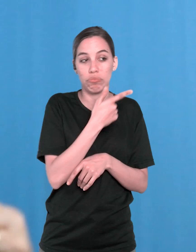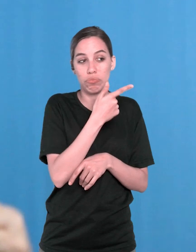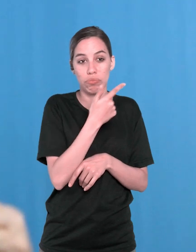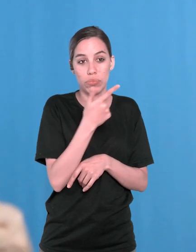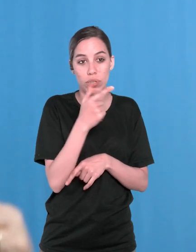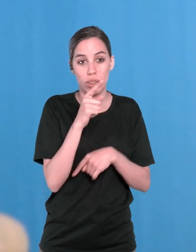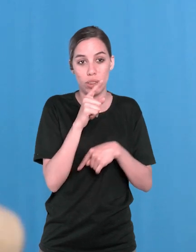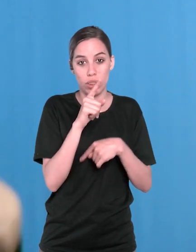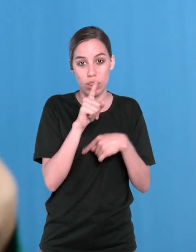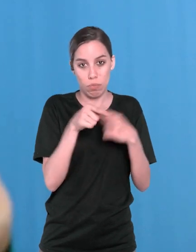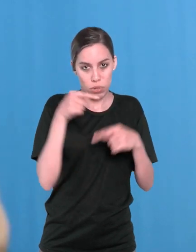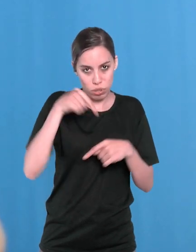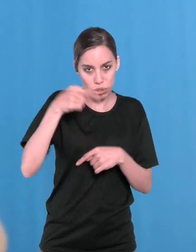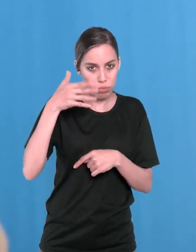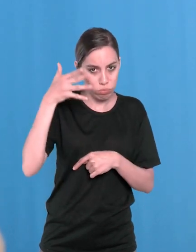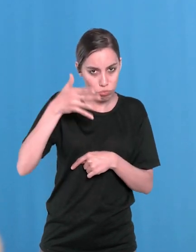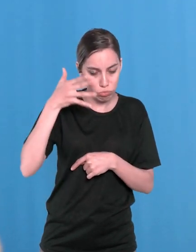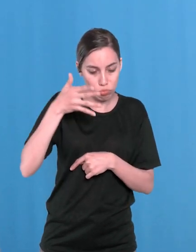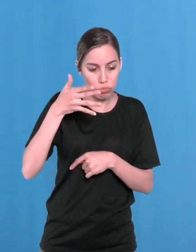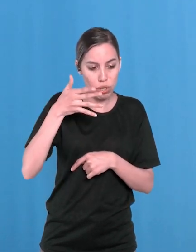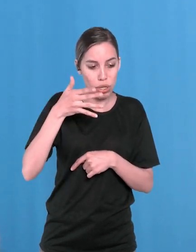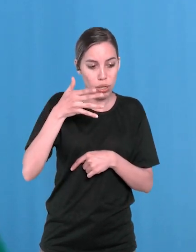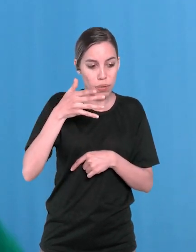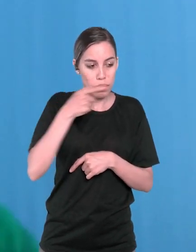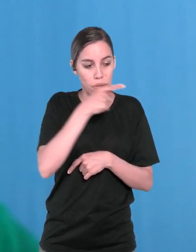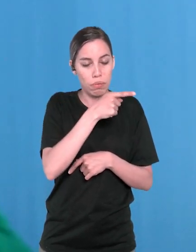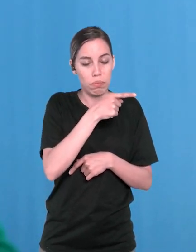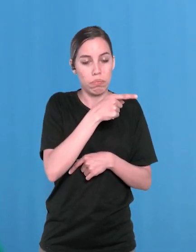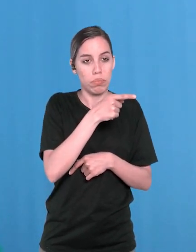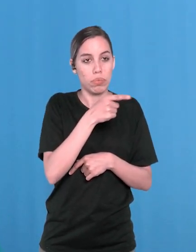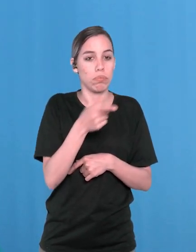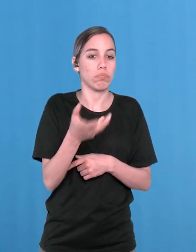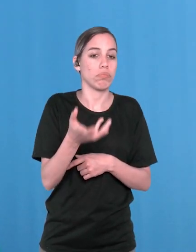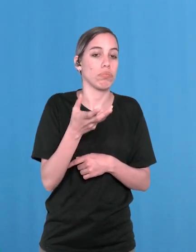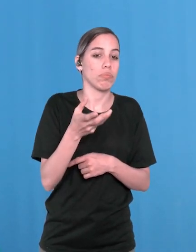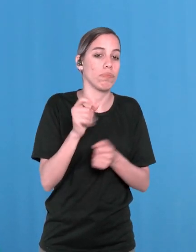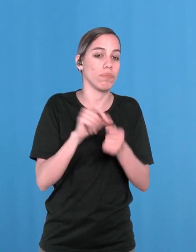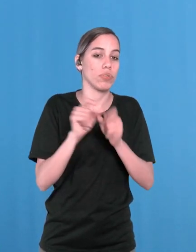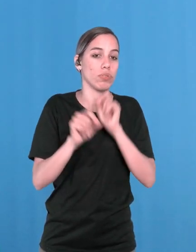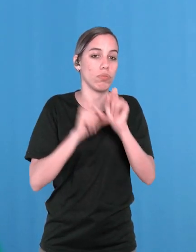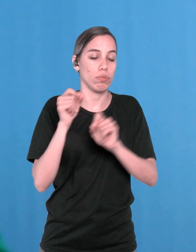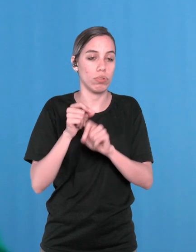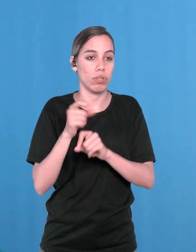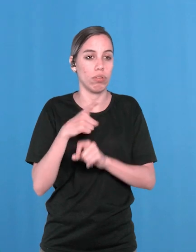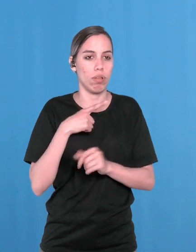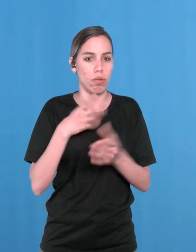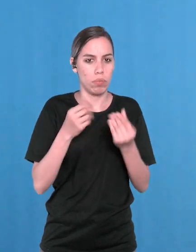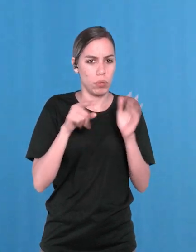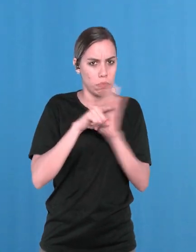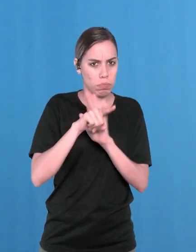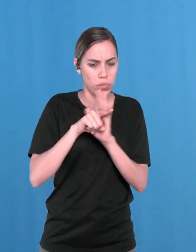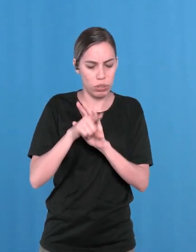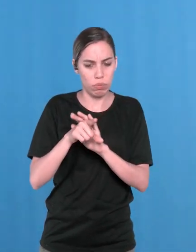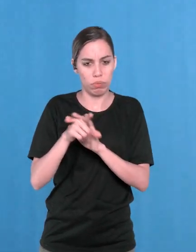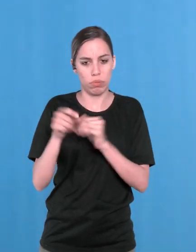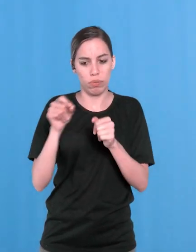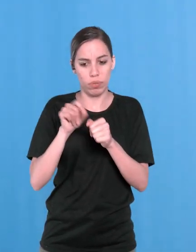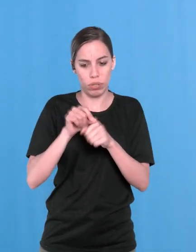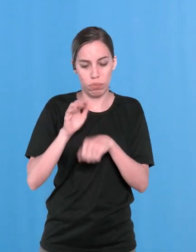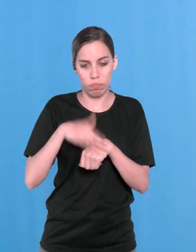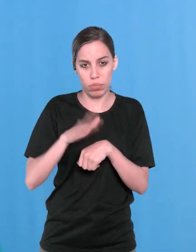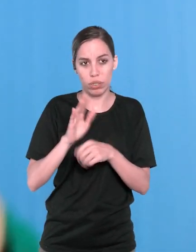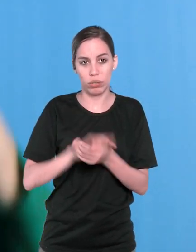esse aqui, eu acredito que tenha ficado muita pesquisa ainda que não deu para entrar nesse livro, né, Marisa? Nossa, é